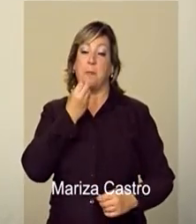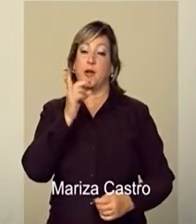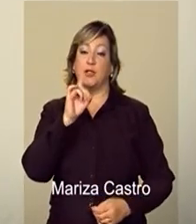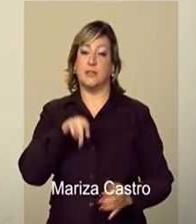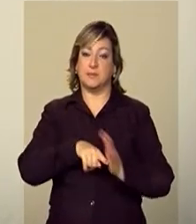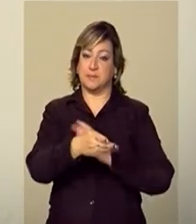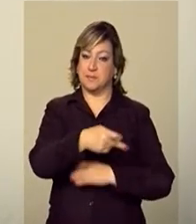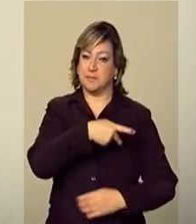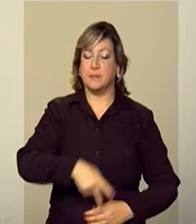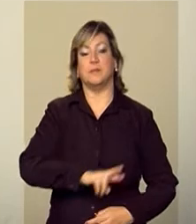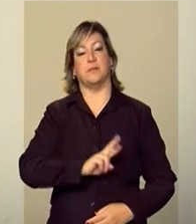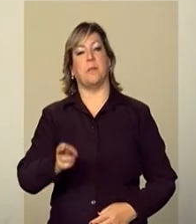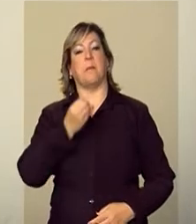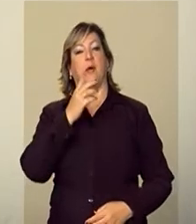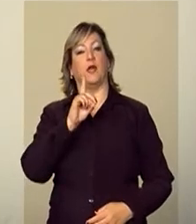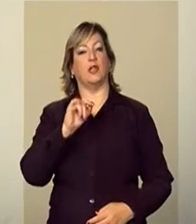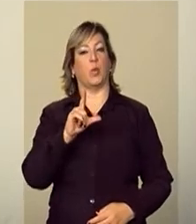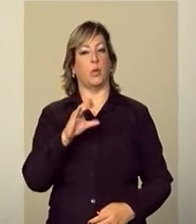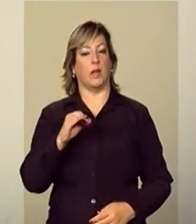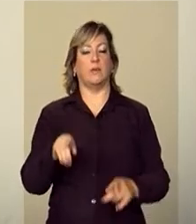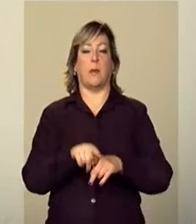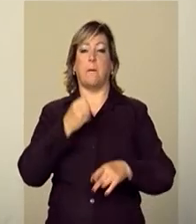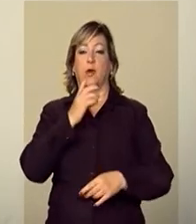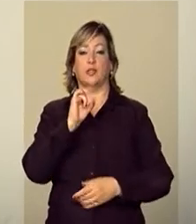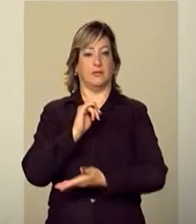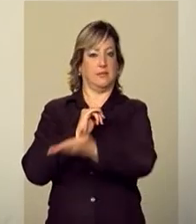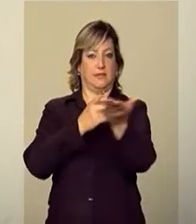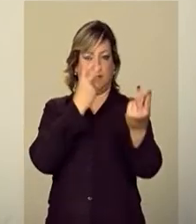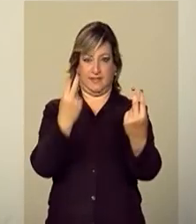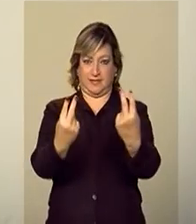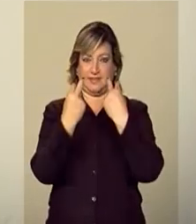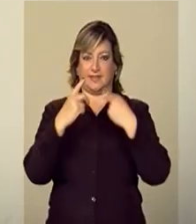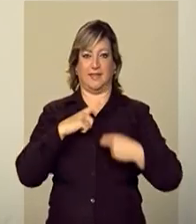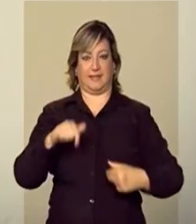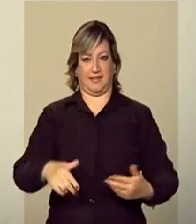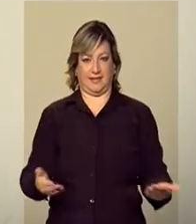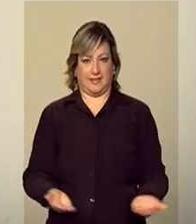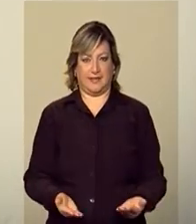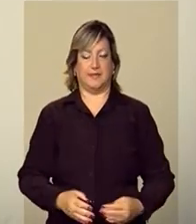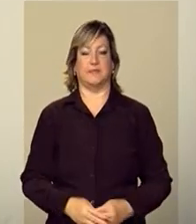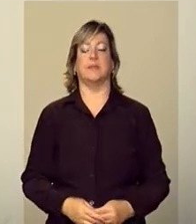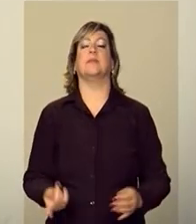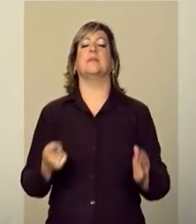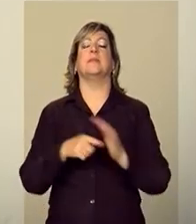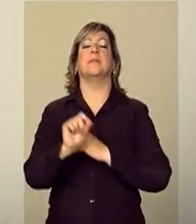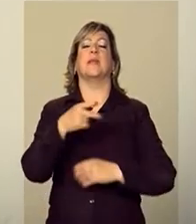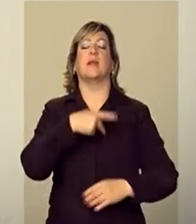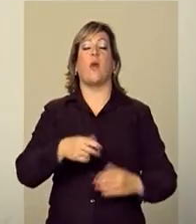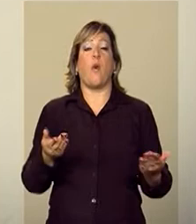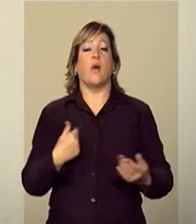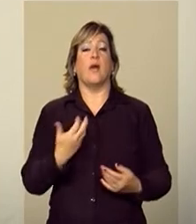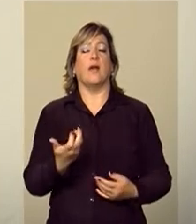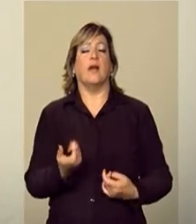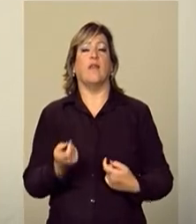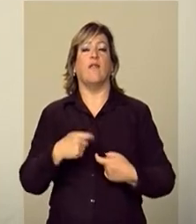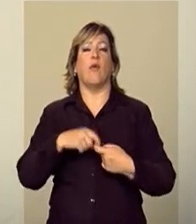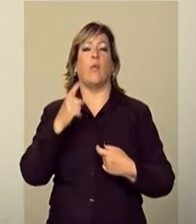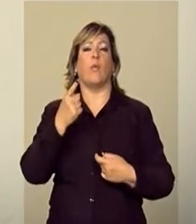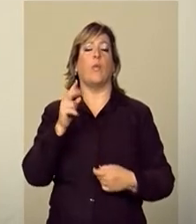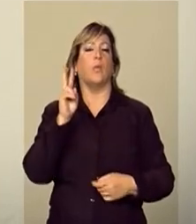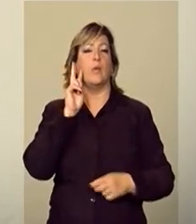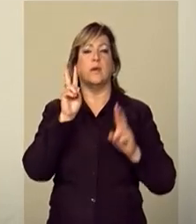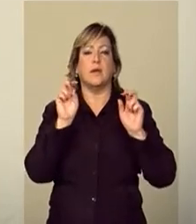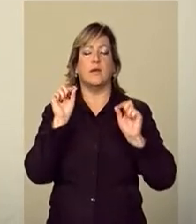Bom dia presidenta Bom dia Luciano e bom dia para você que nos acompanha aqui no café Então hoje eu queria voltar a um assunto muito